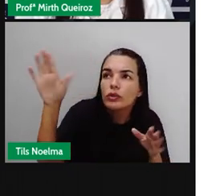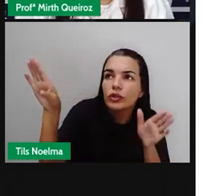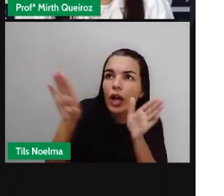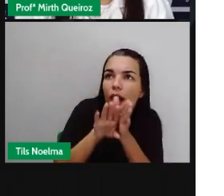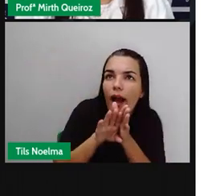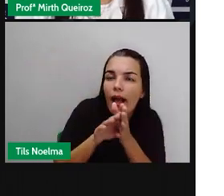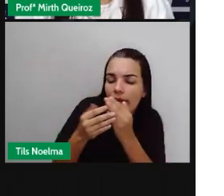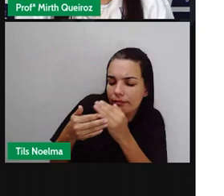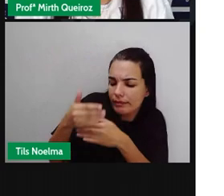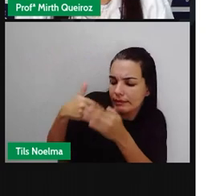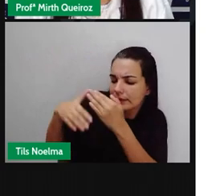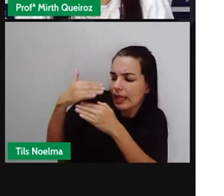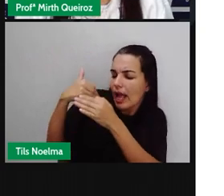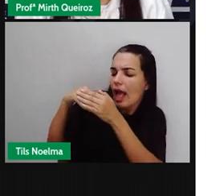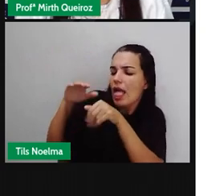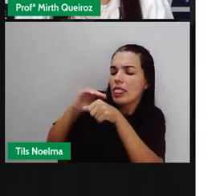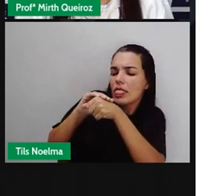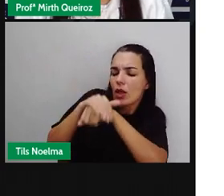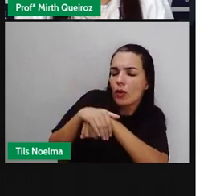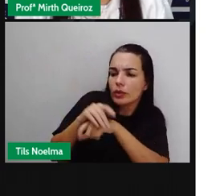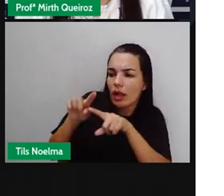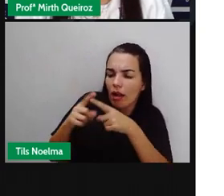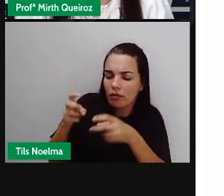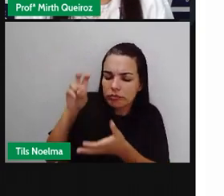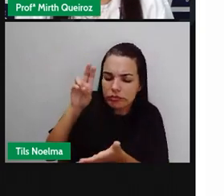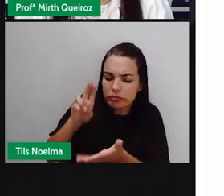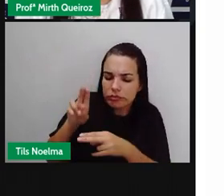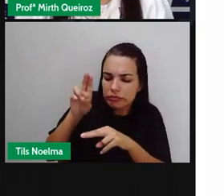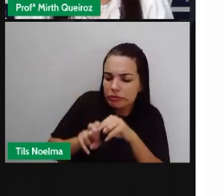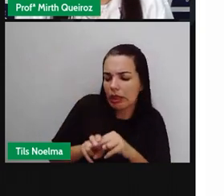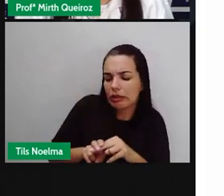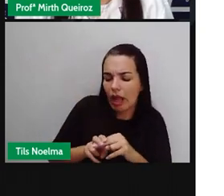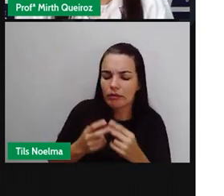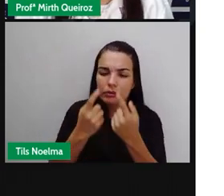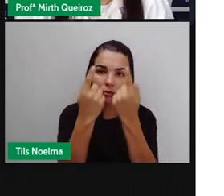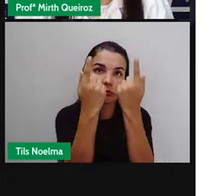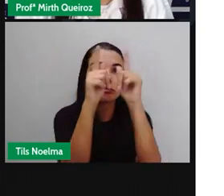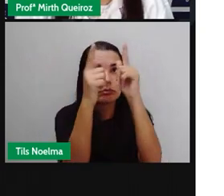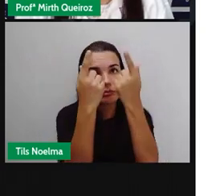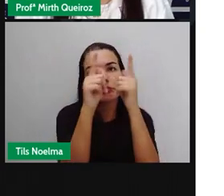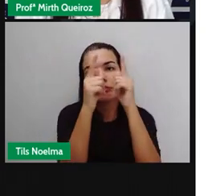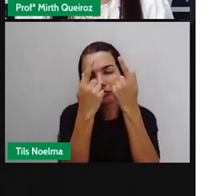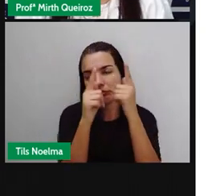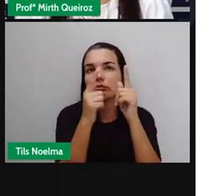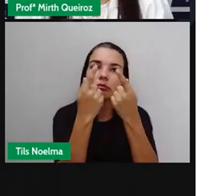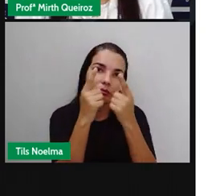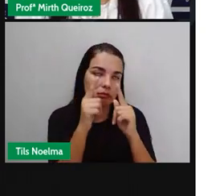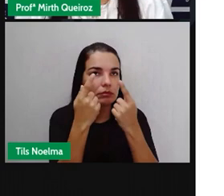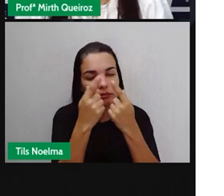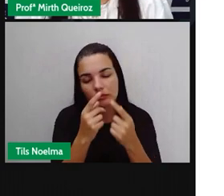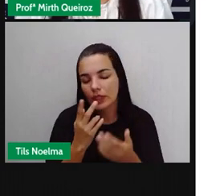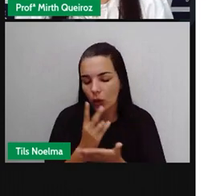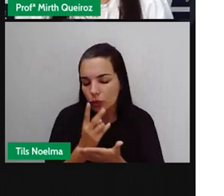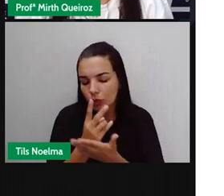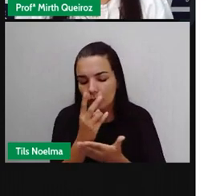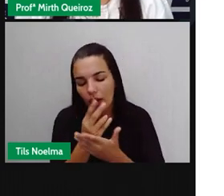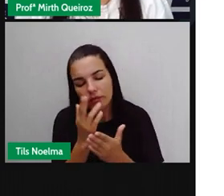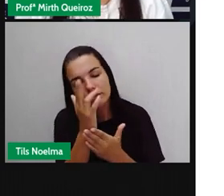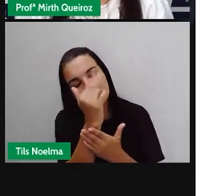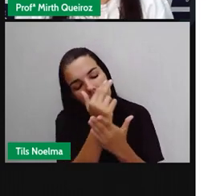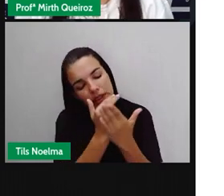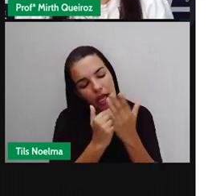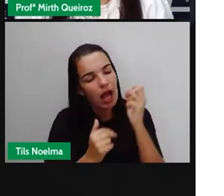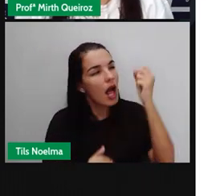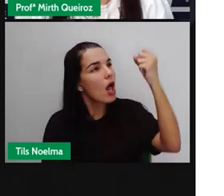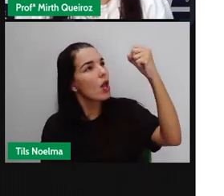da noite, e logo sentava-se ao tear. Linha clara para começar o dia. Delicado traço, cor da